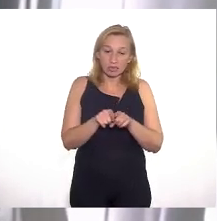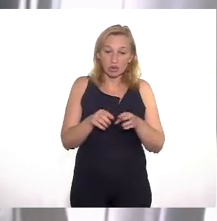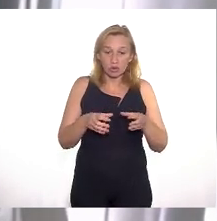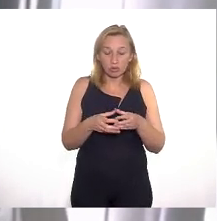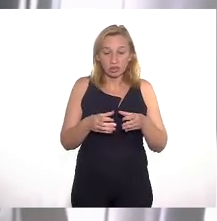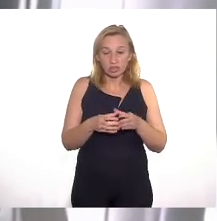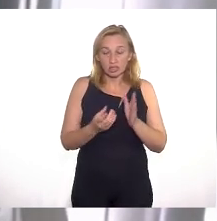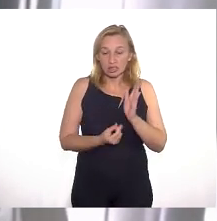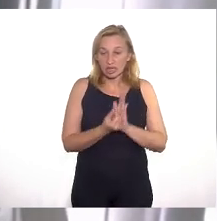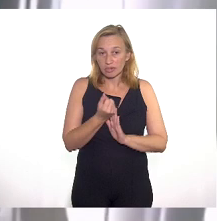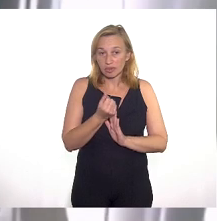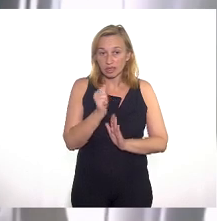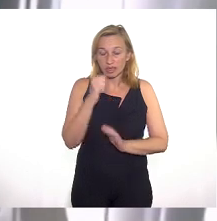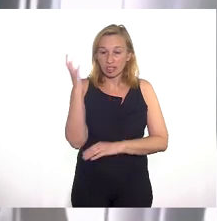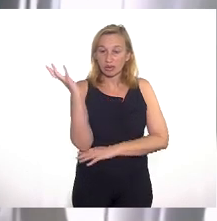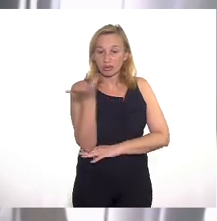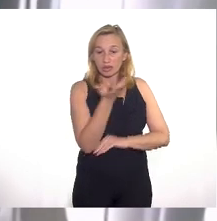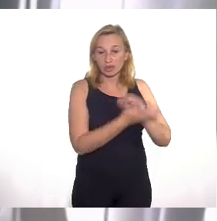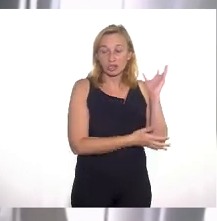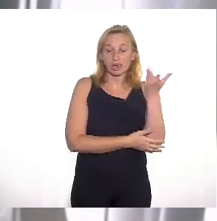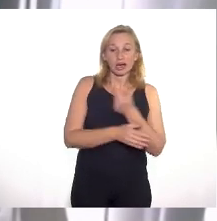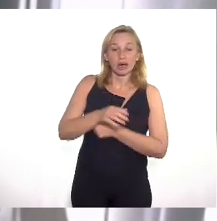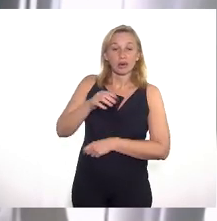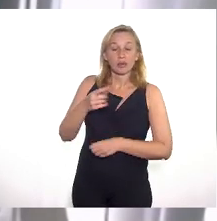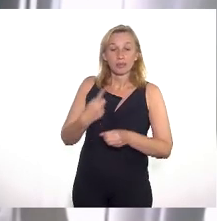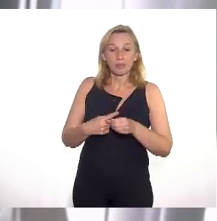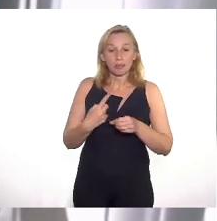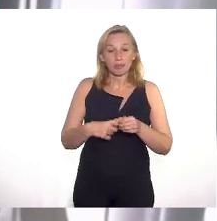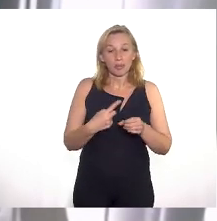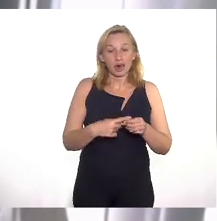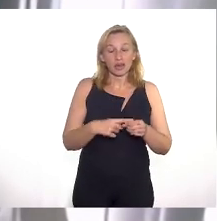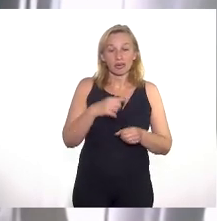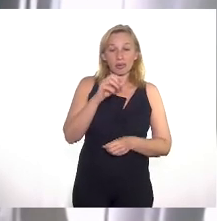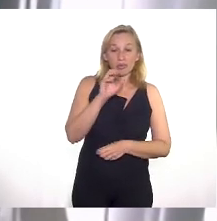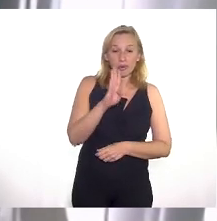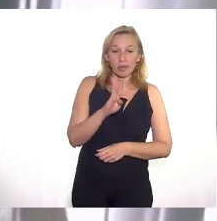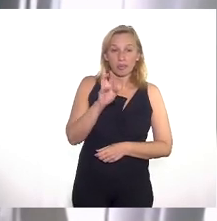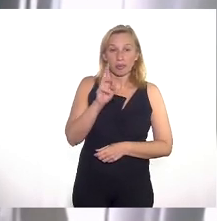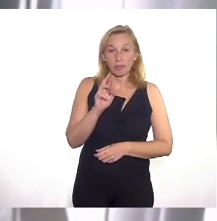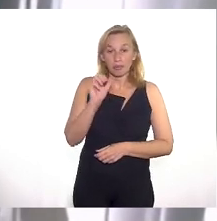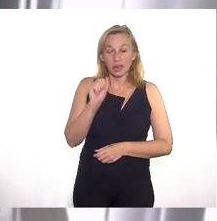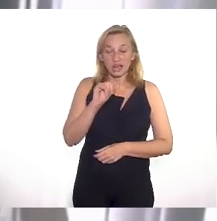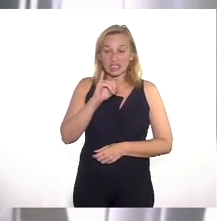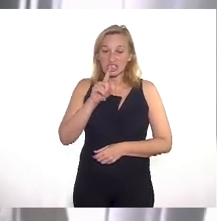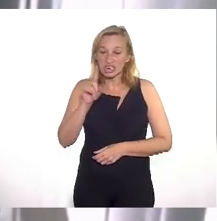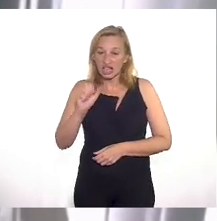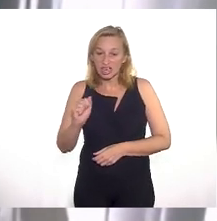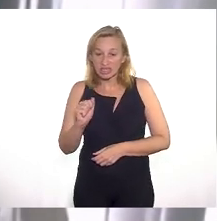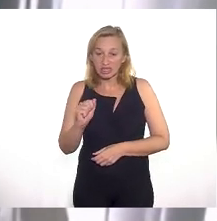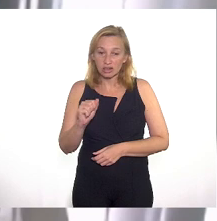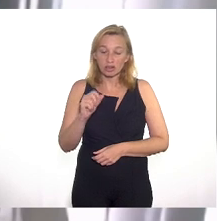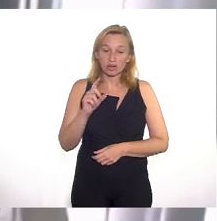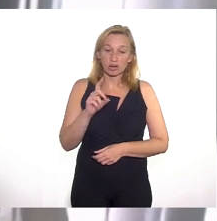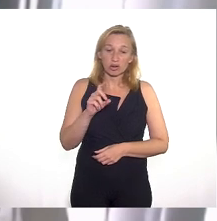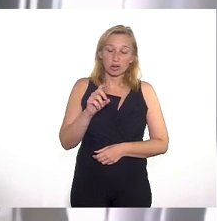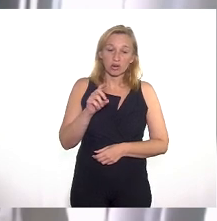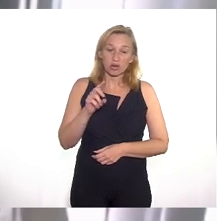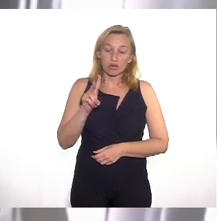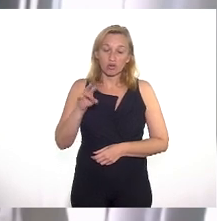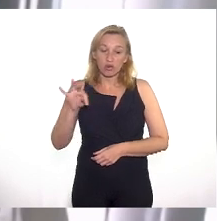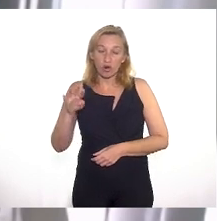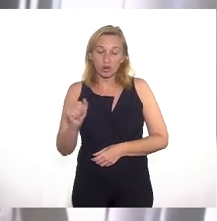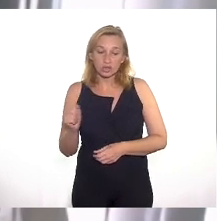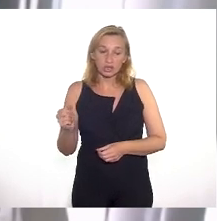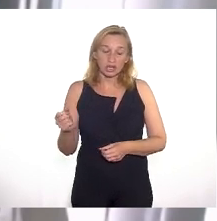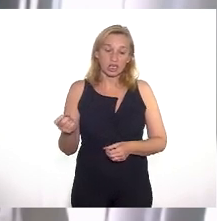Ambiental no bairro de Brasilândia, em Volta Redonda, e me conhece bem, onde há uma montanha